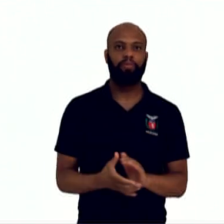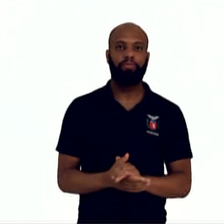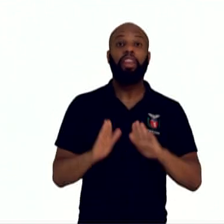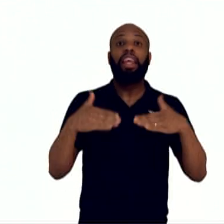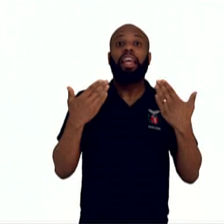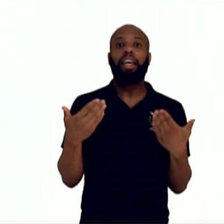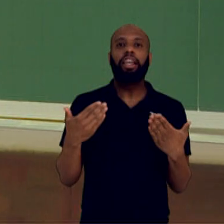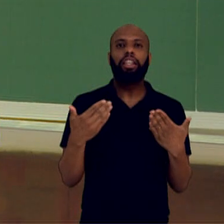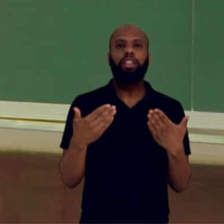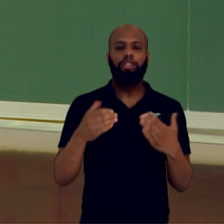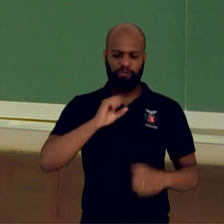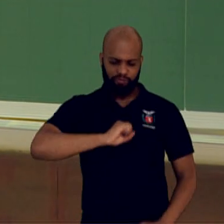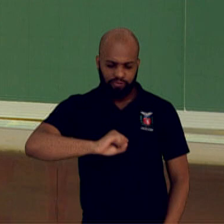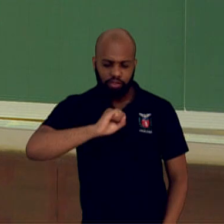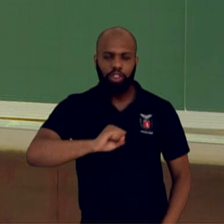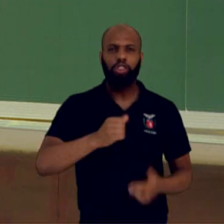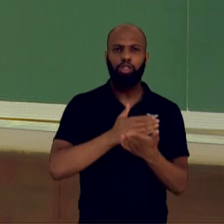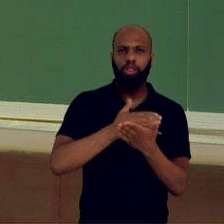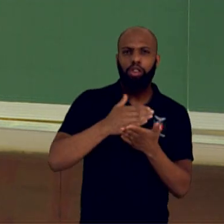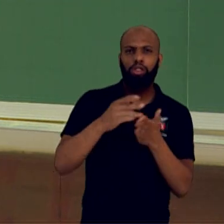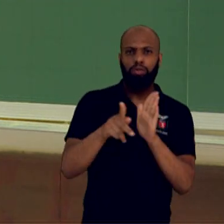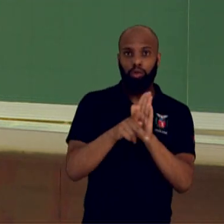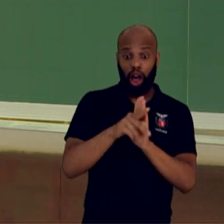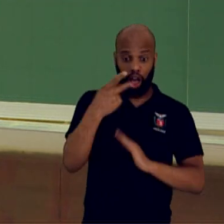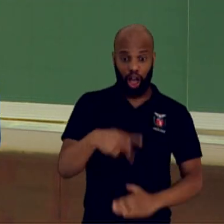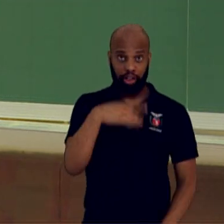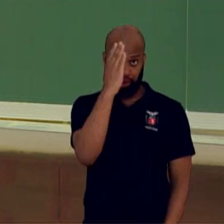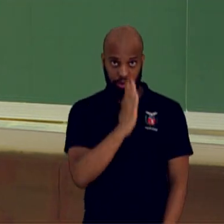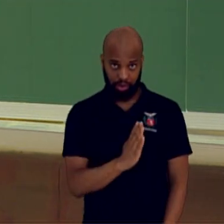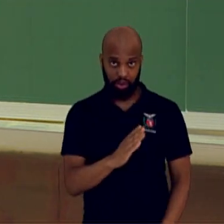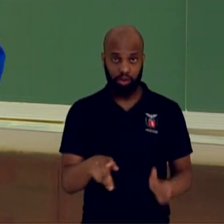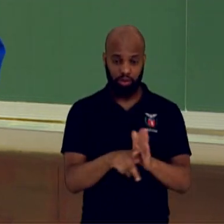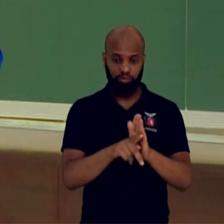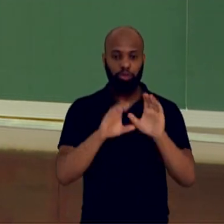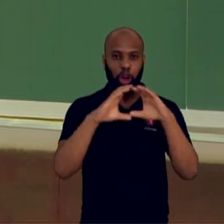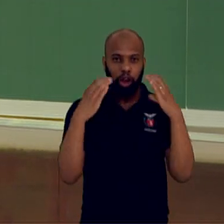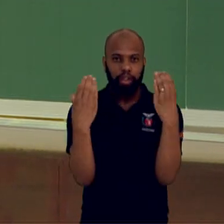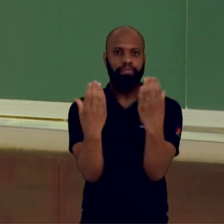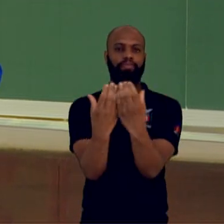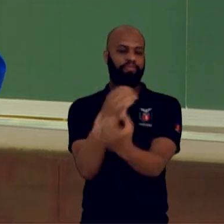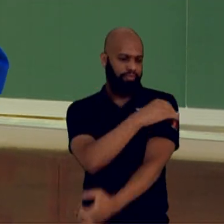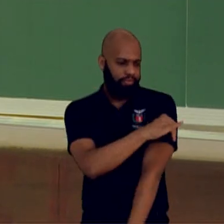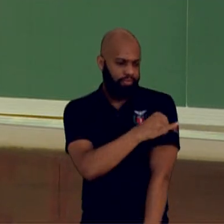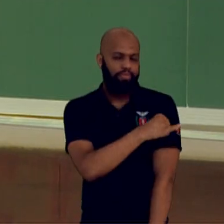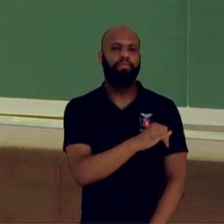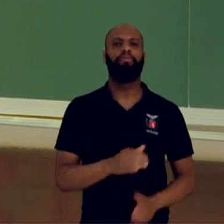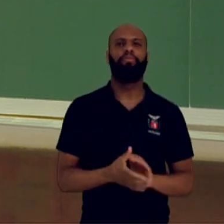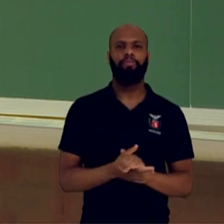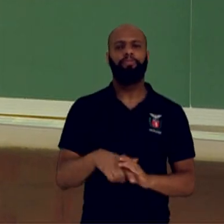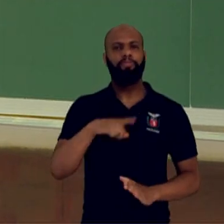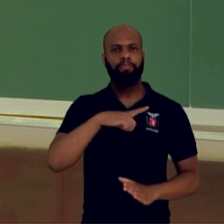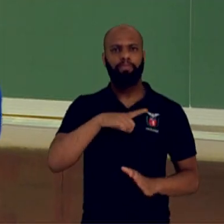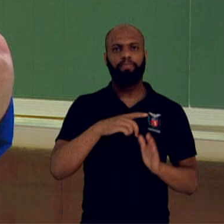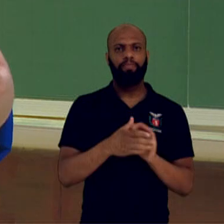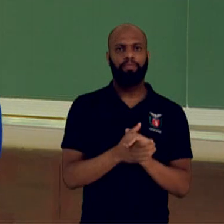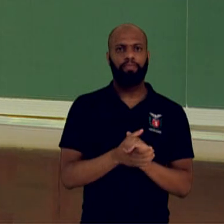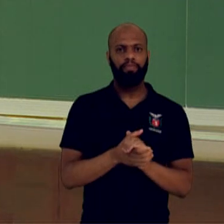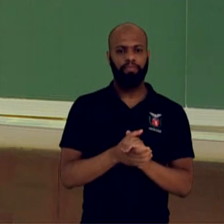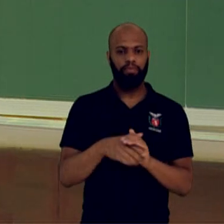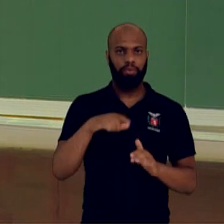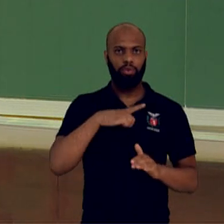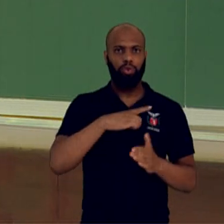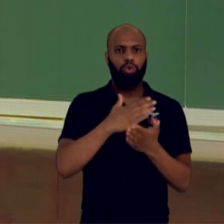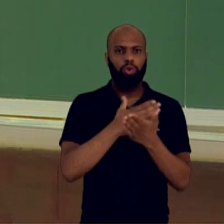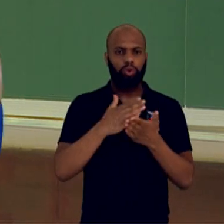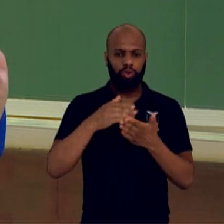o funk, como se originou, né, ali no Rio de Janeiro, nas comunidades cariocas, né, se espalhou, saindo lá